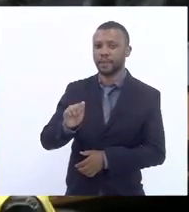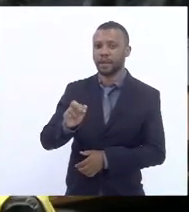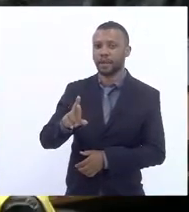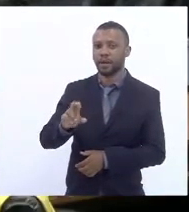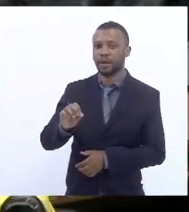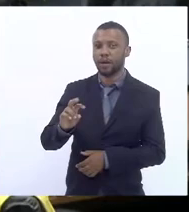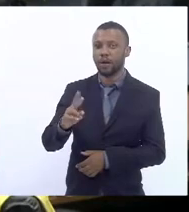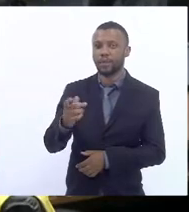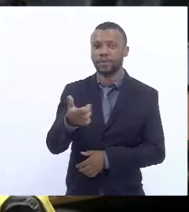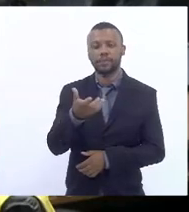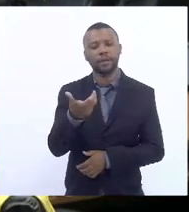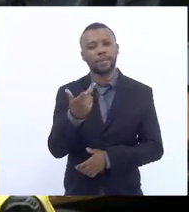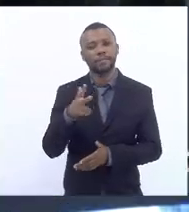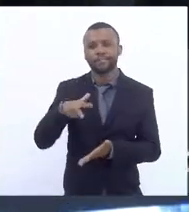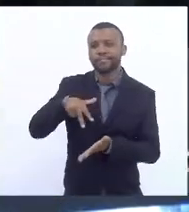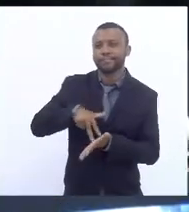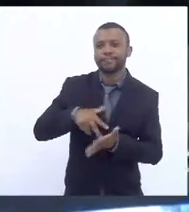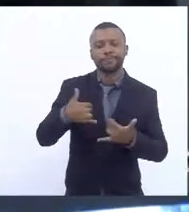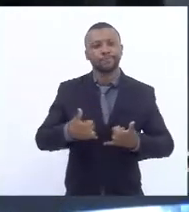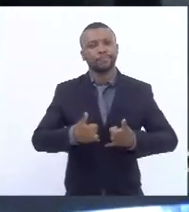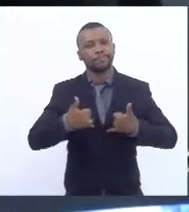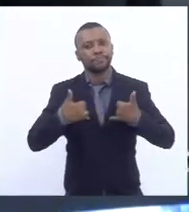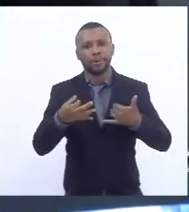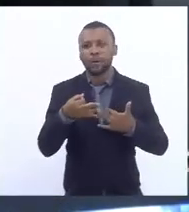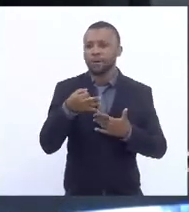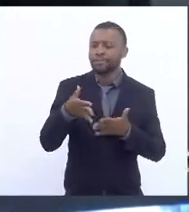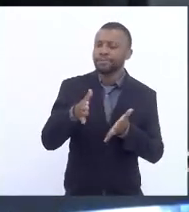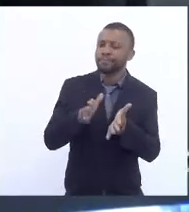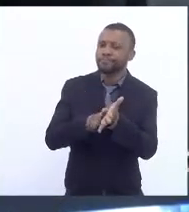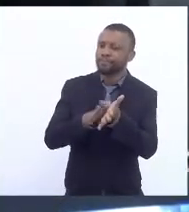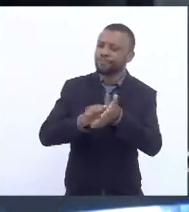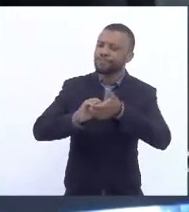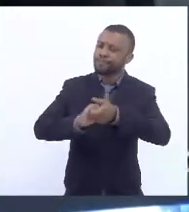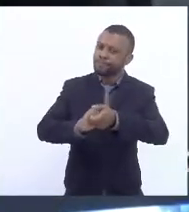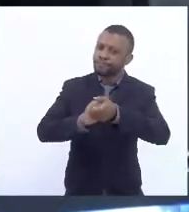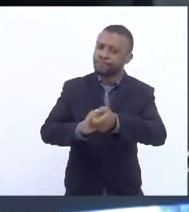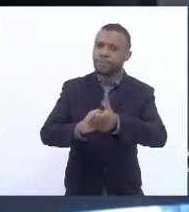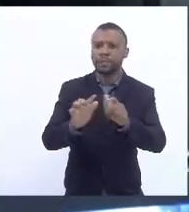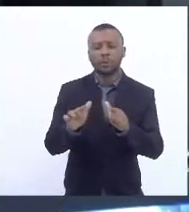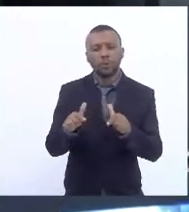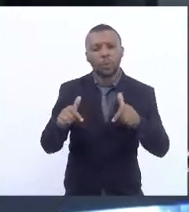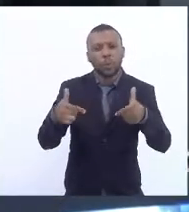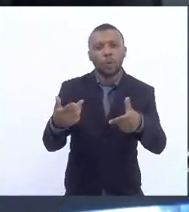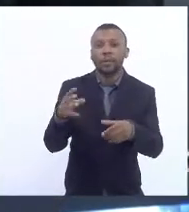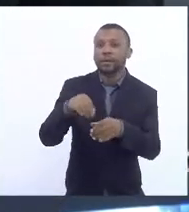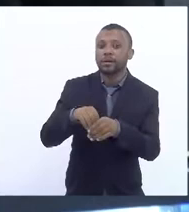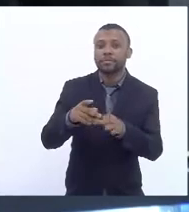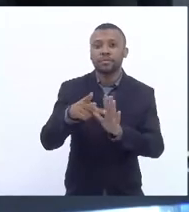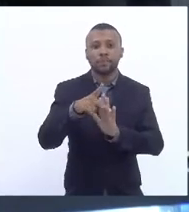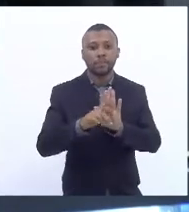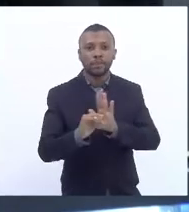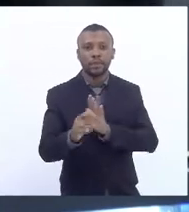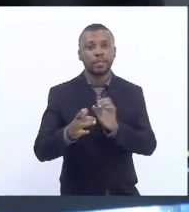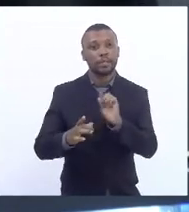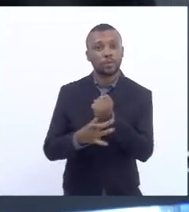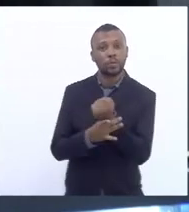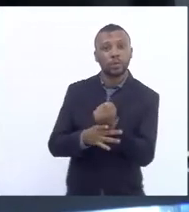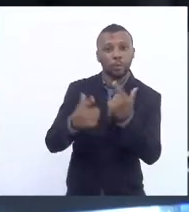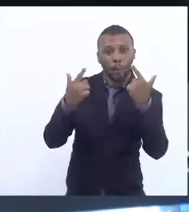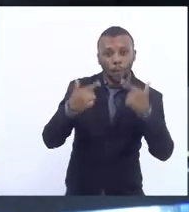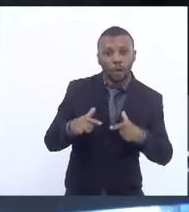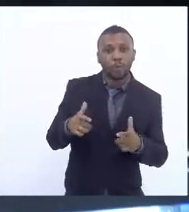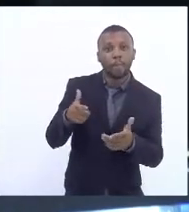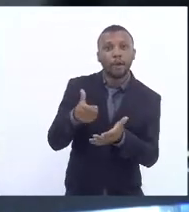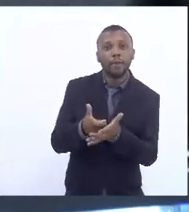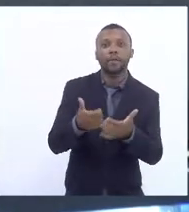Presidente, eu quero aqui elogiar a sua iniciativa com esse projeto que assegura a isenção do pagamento de